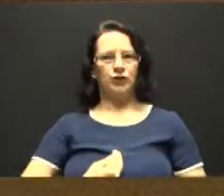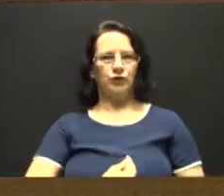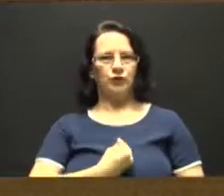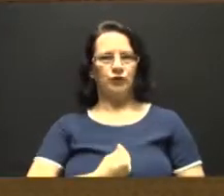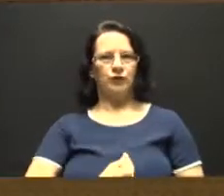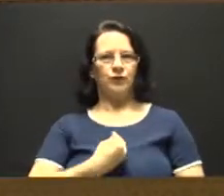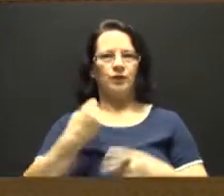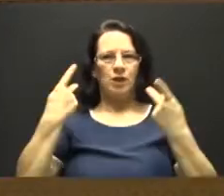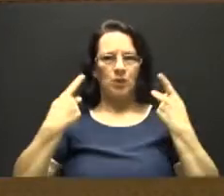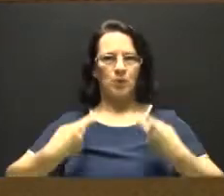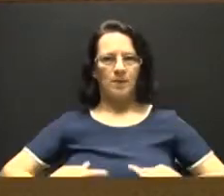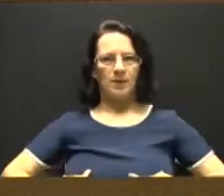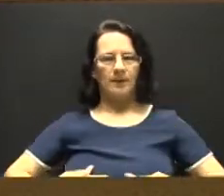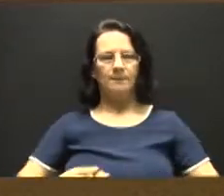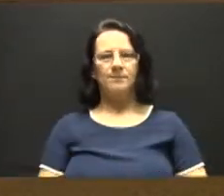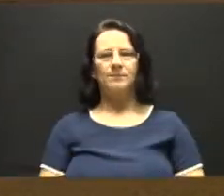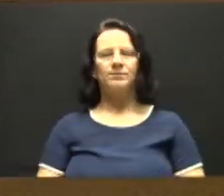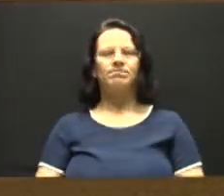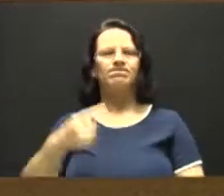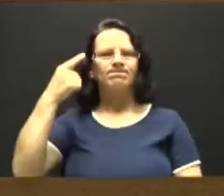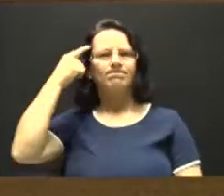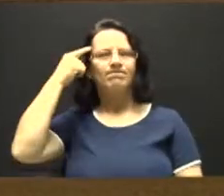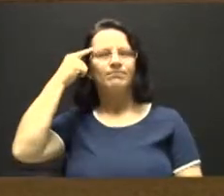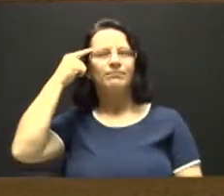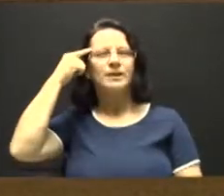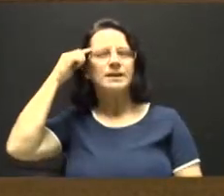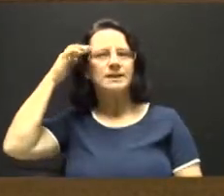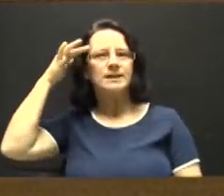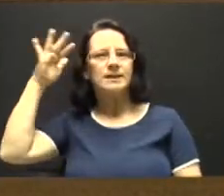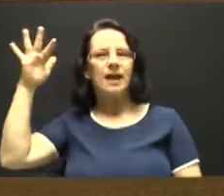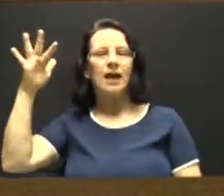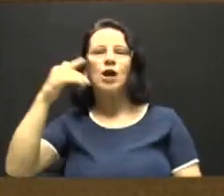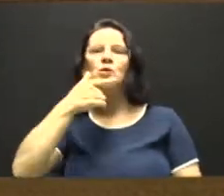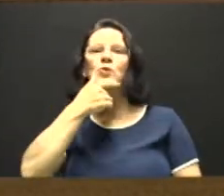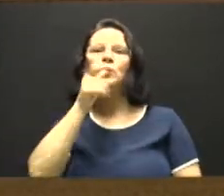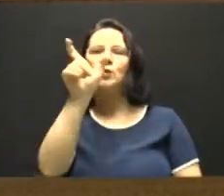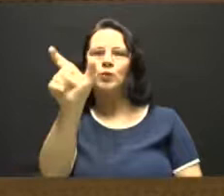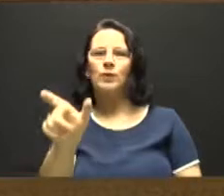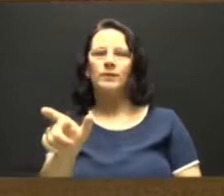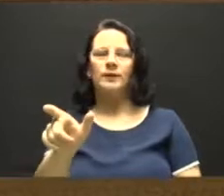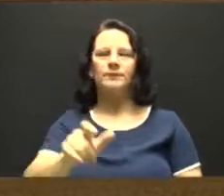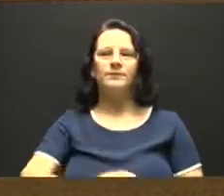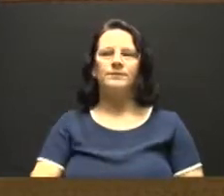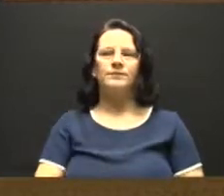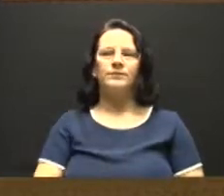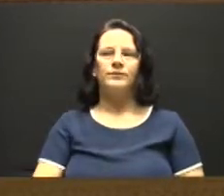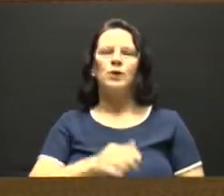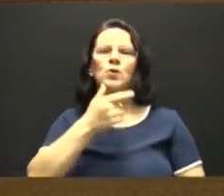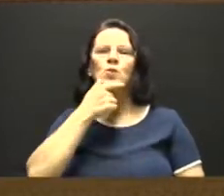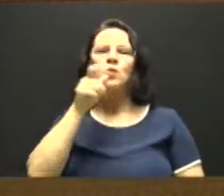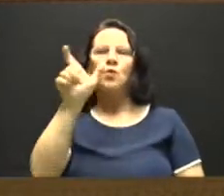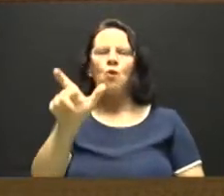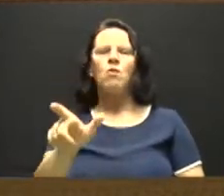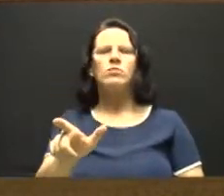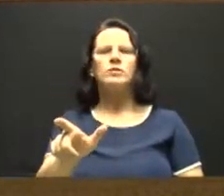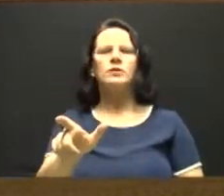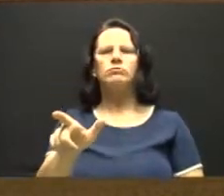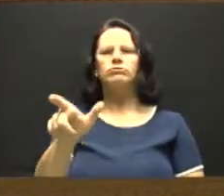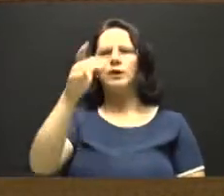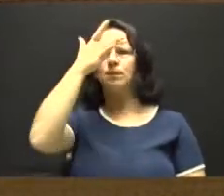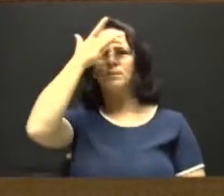humana eu começo a minha reflexão tratando sobre o homem o homem é um ser social